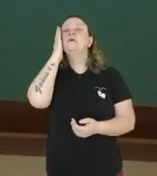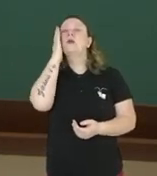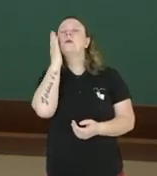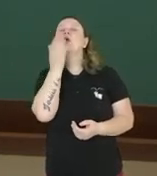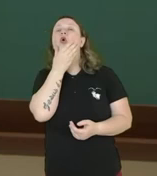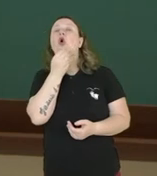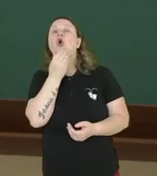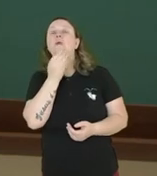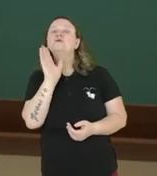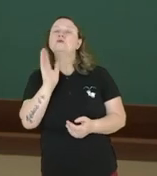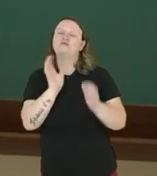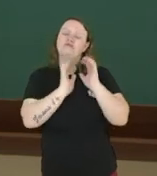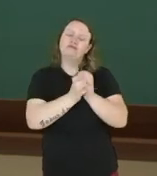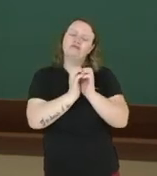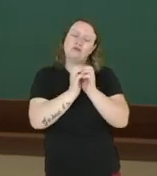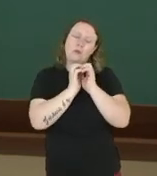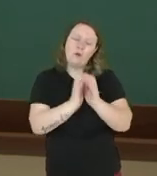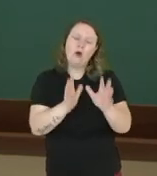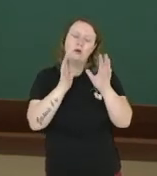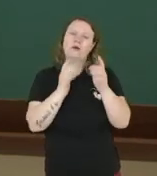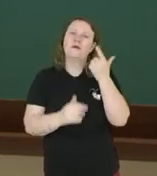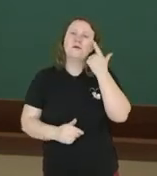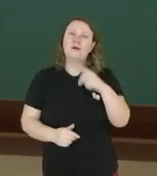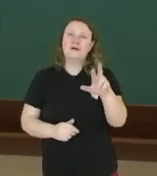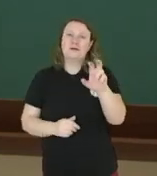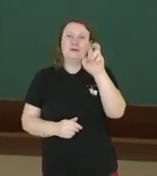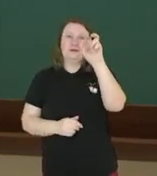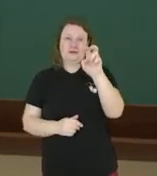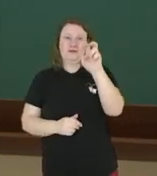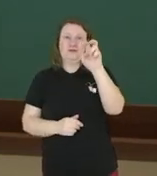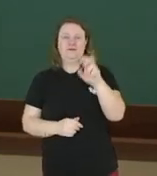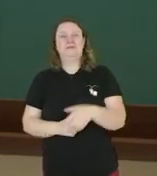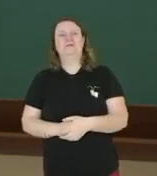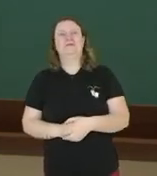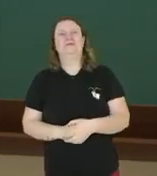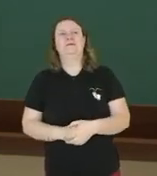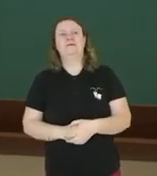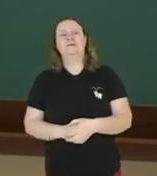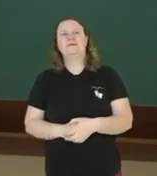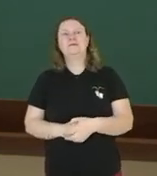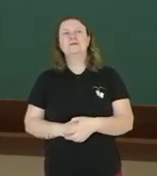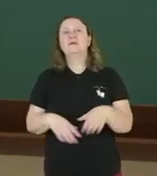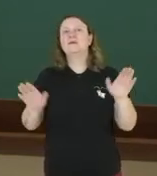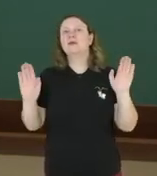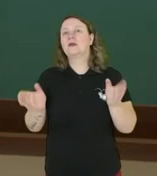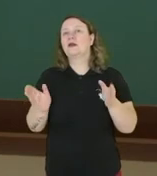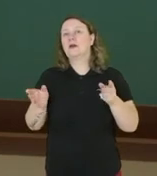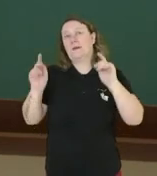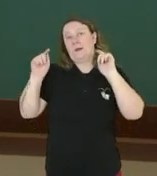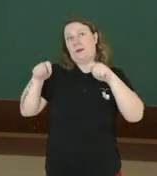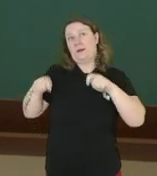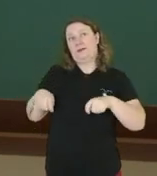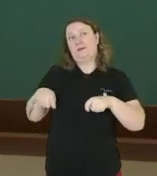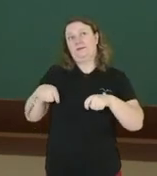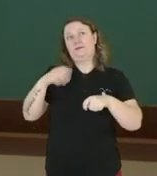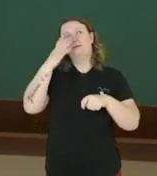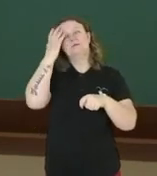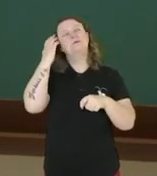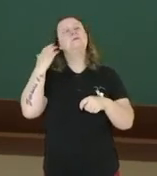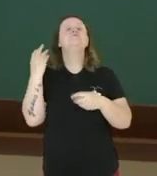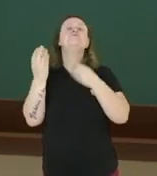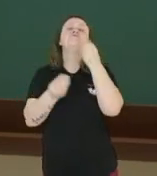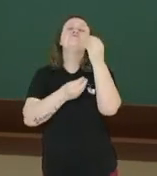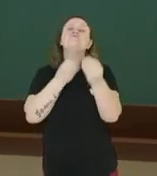já lançou o dado e obteve o número 5, ok? Então, essa é a probabilidade. Então, como